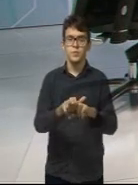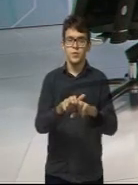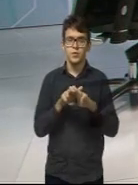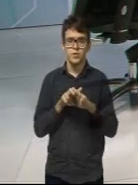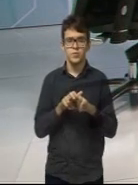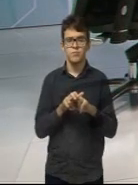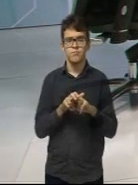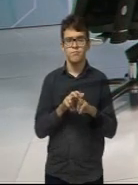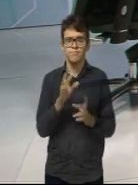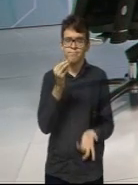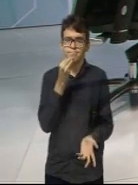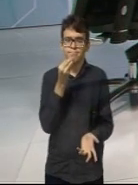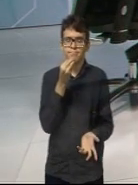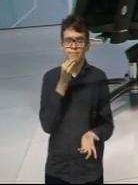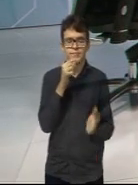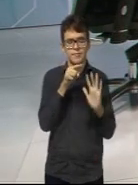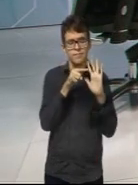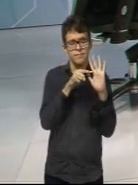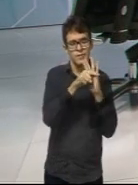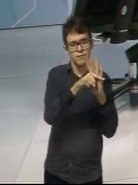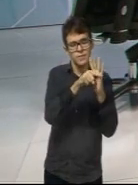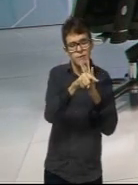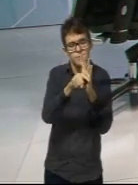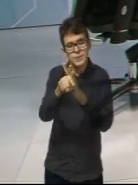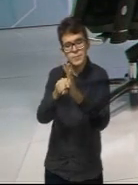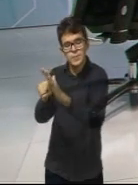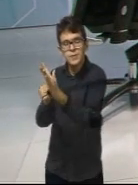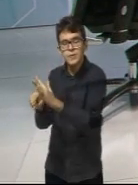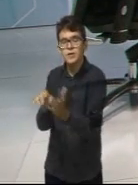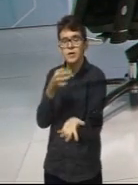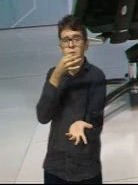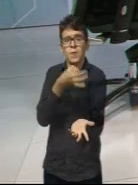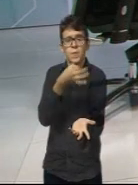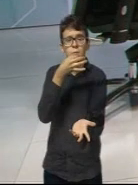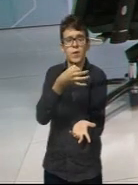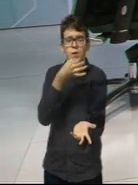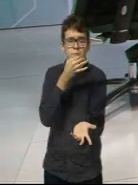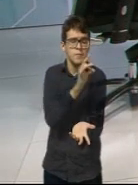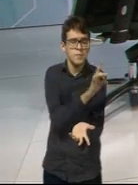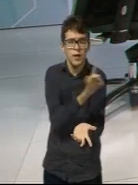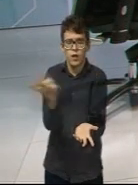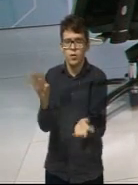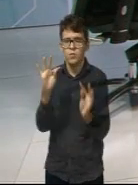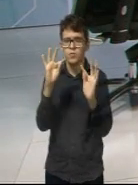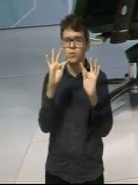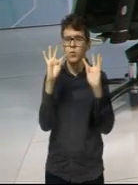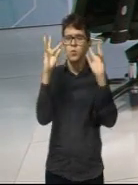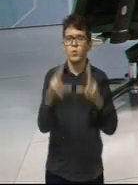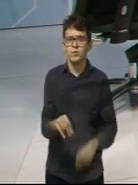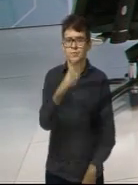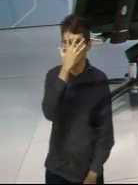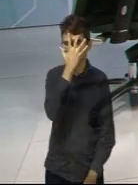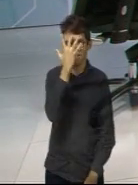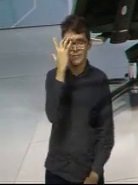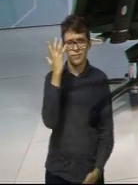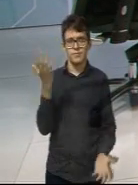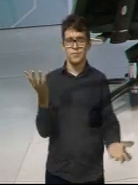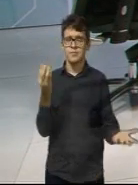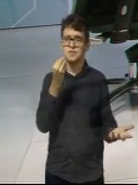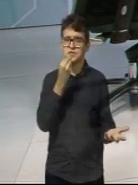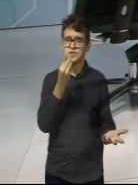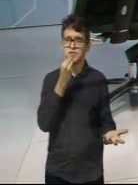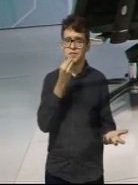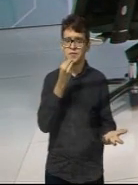consulta, fazer um plebiscito, fazer uma ampla campanha de divulgação e consultar aquele que efetivamente interessa, que é